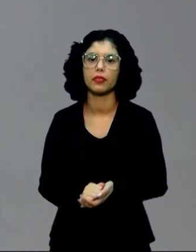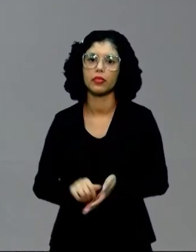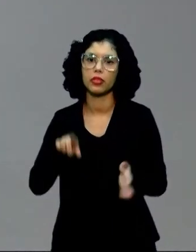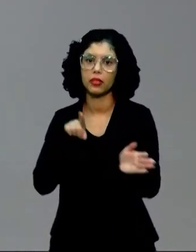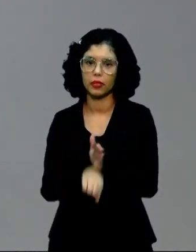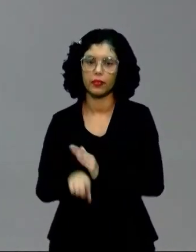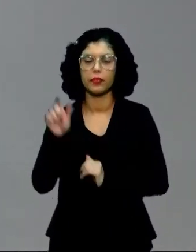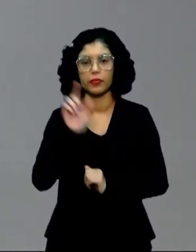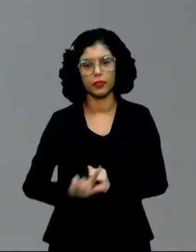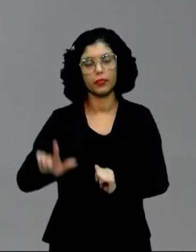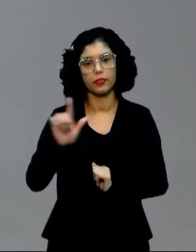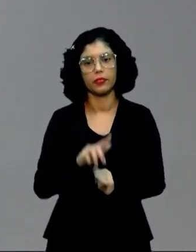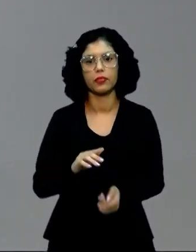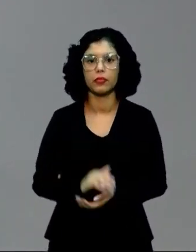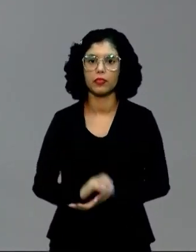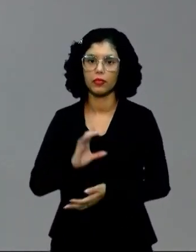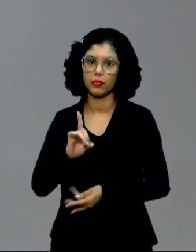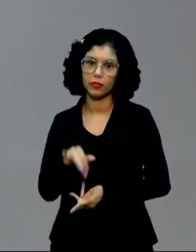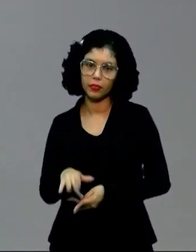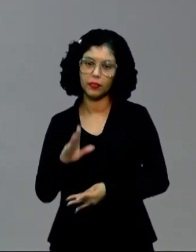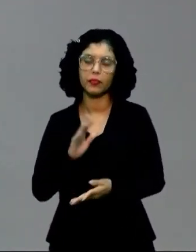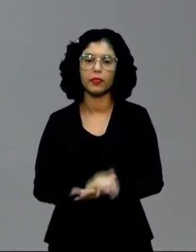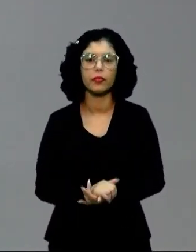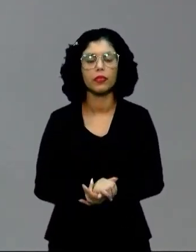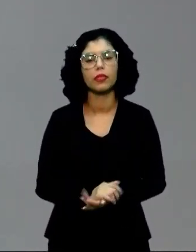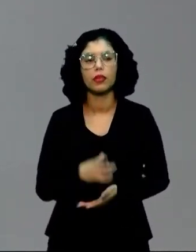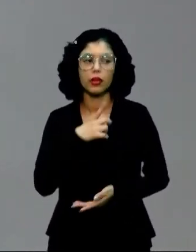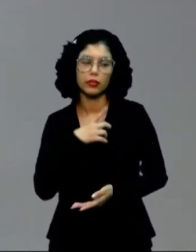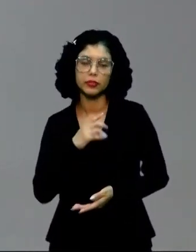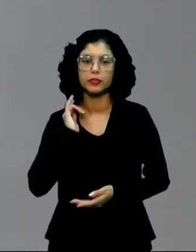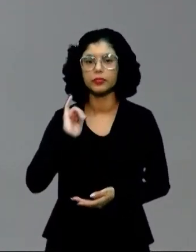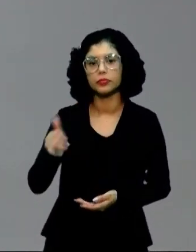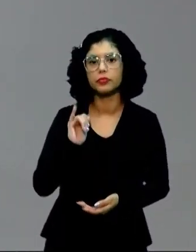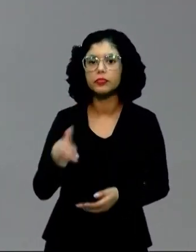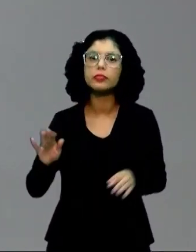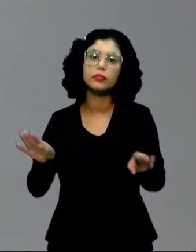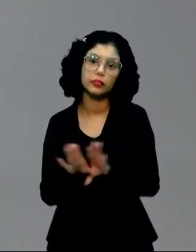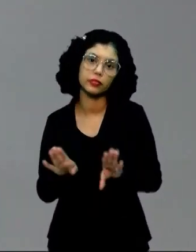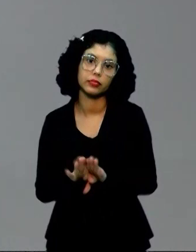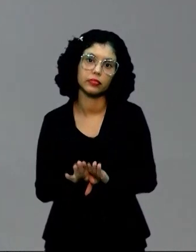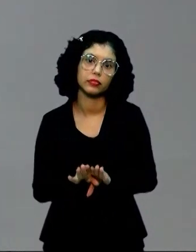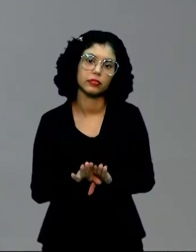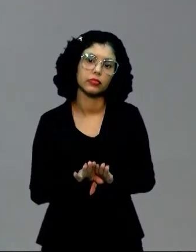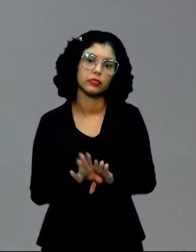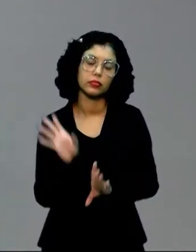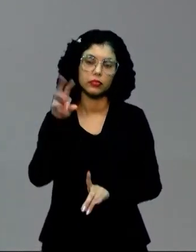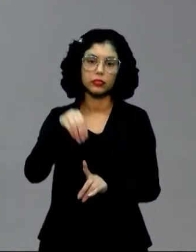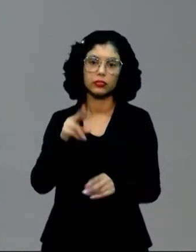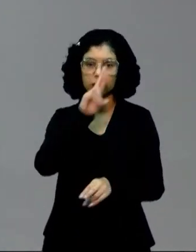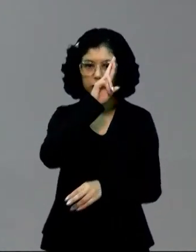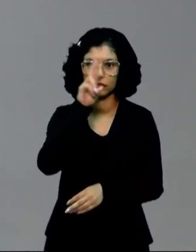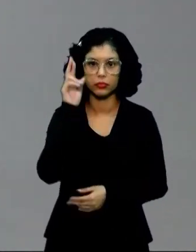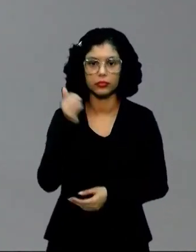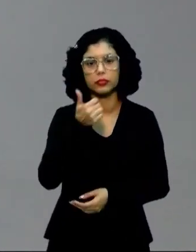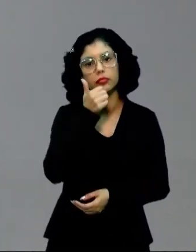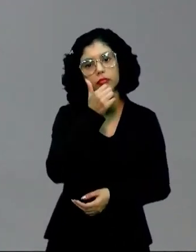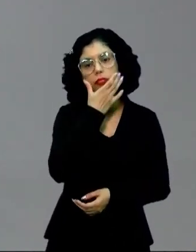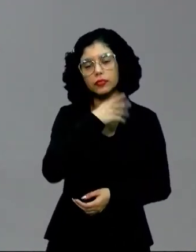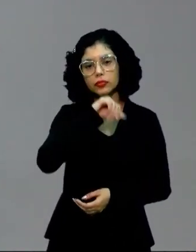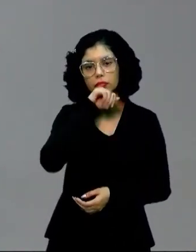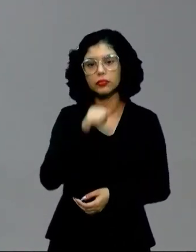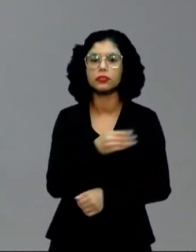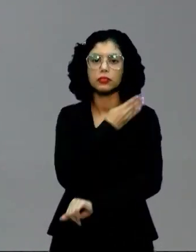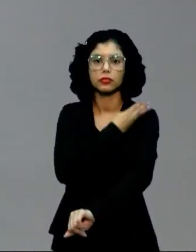questão literária. Cândido Neves, a gente tem uma narrativa que tem um centro aí da história, um pai que